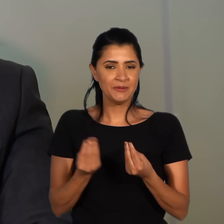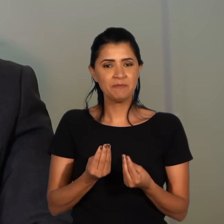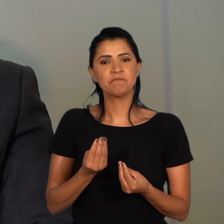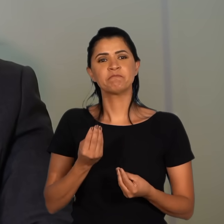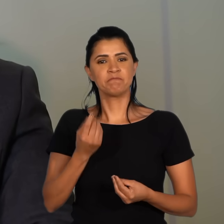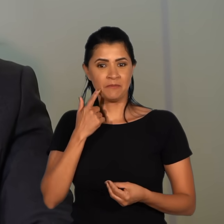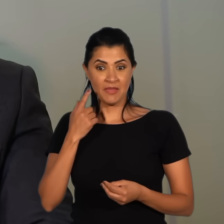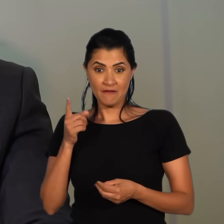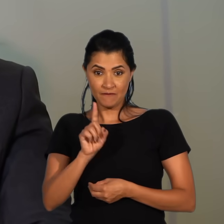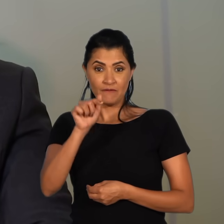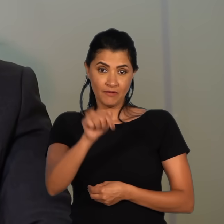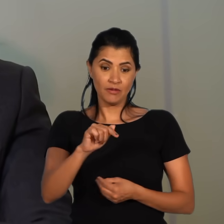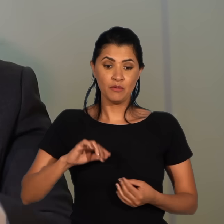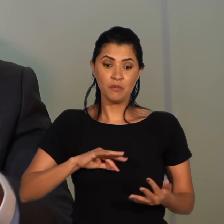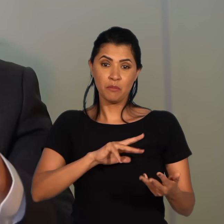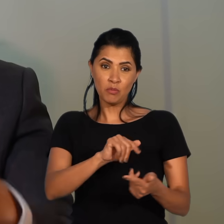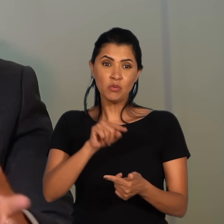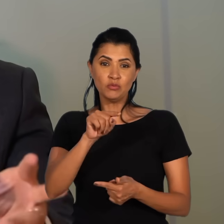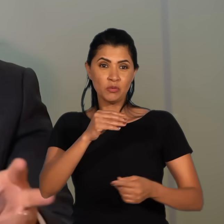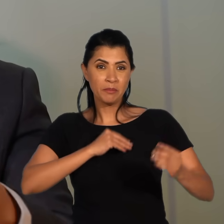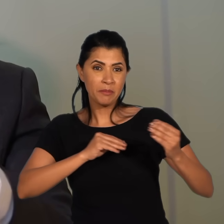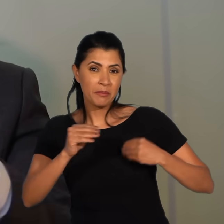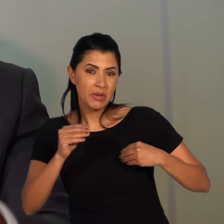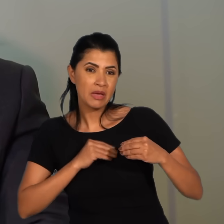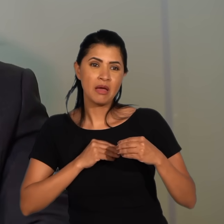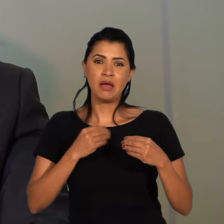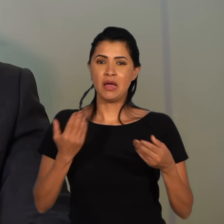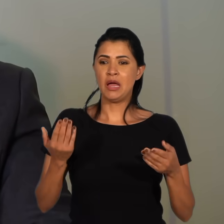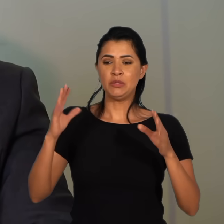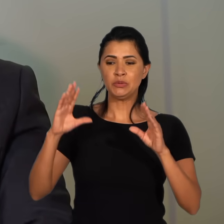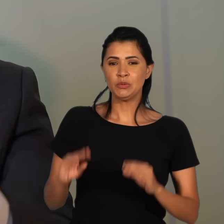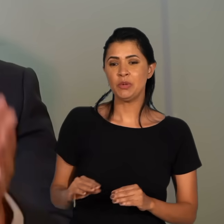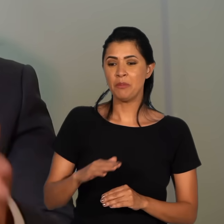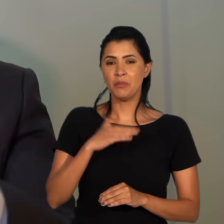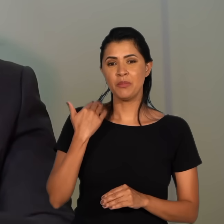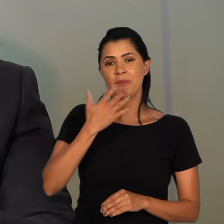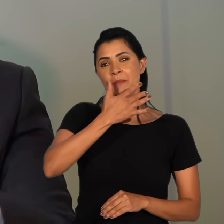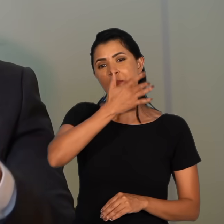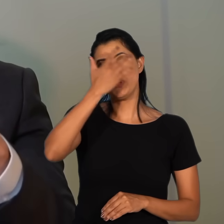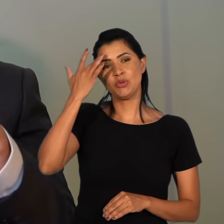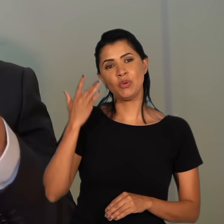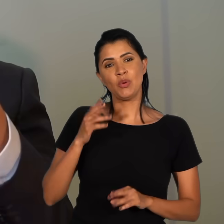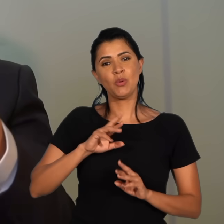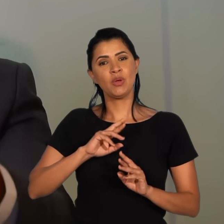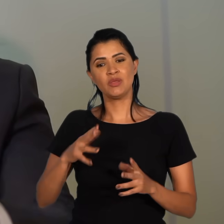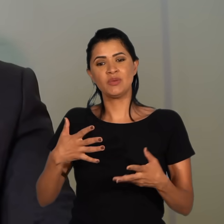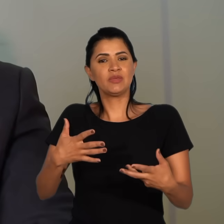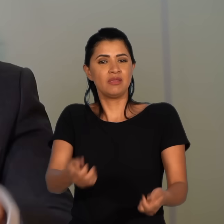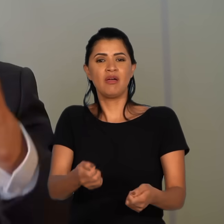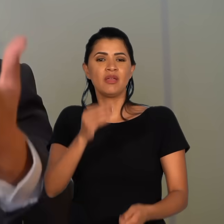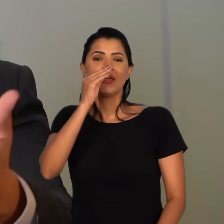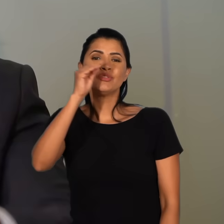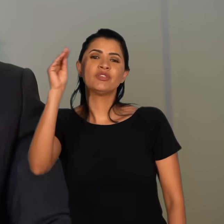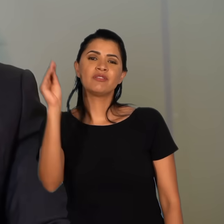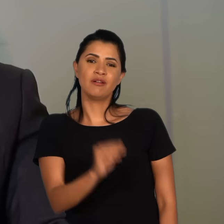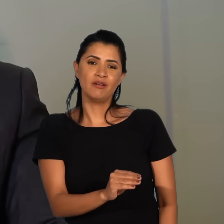Eh vir a esse mundo de Pecado escuro para morrer por pessoas que não o aceitaram que